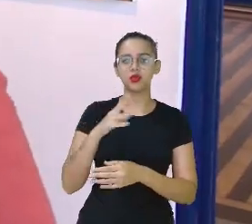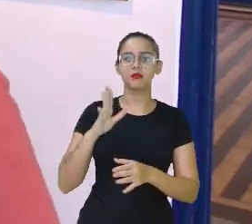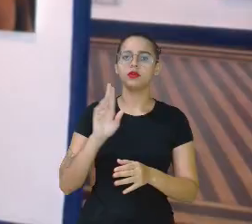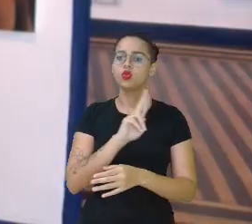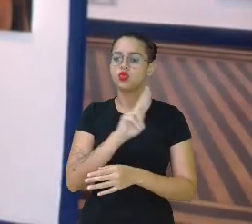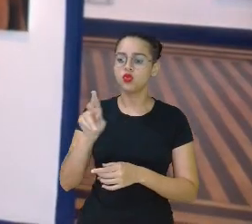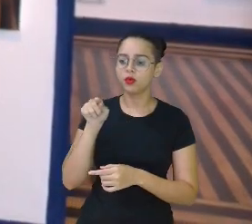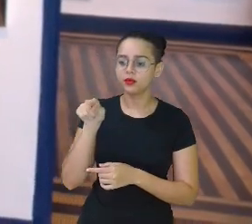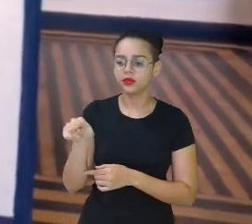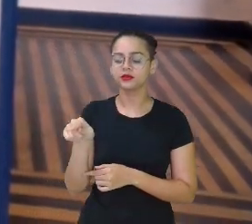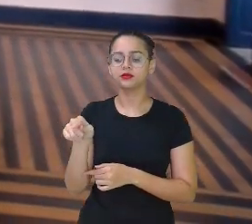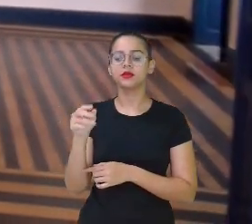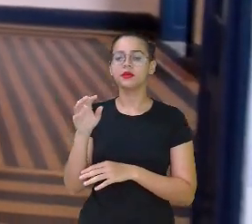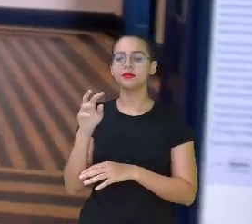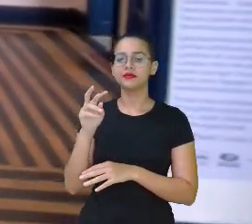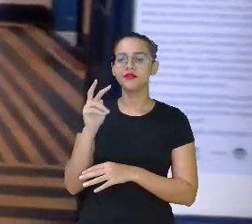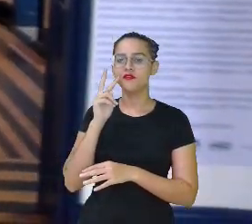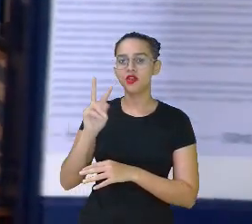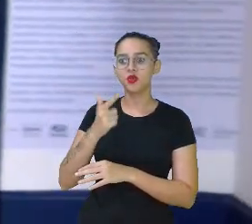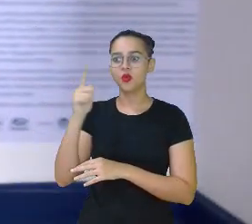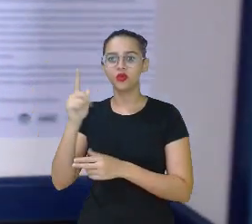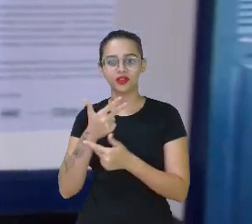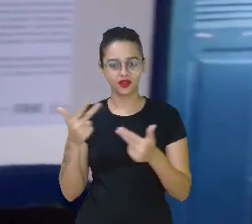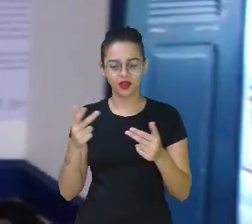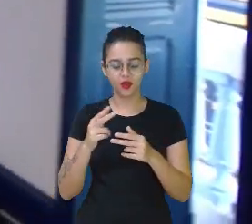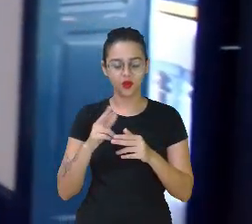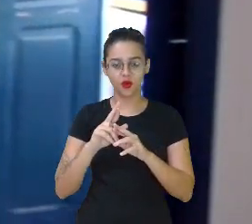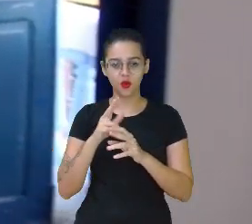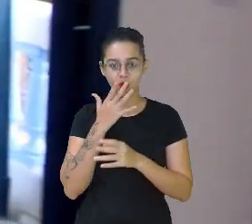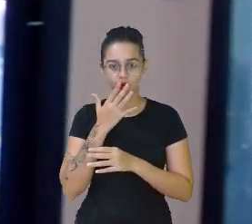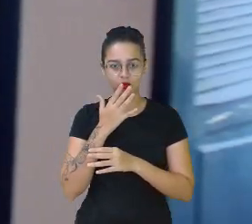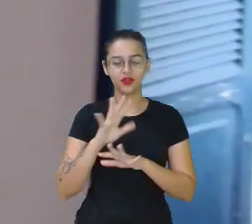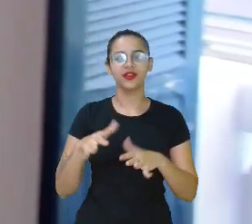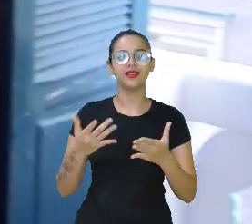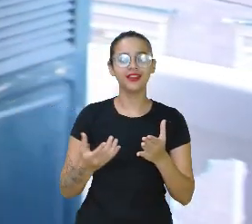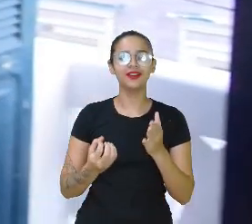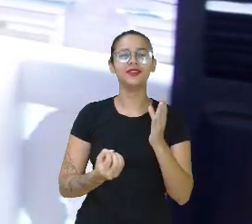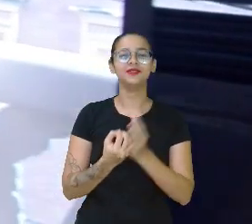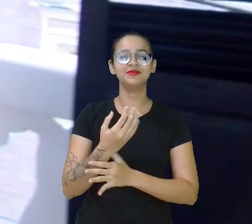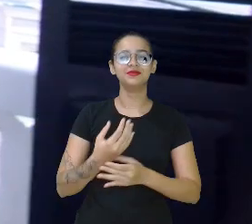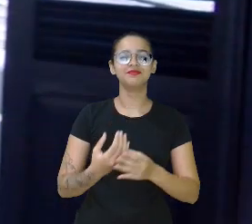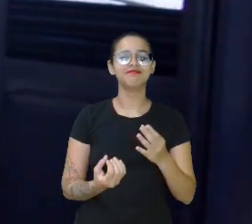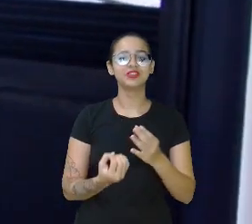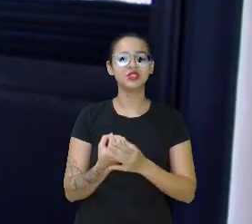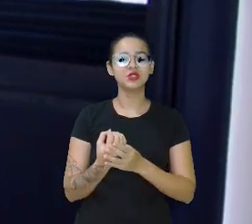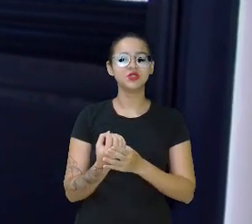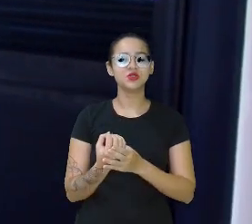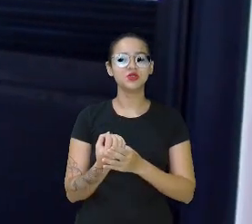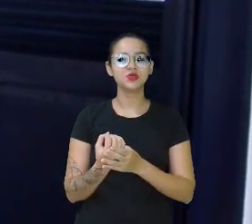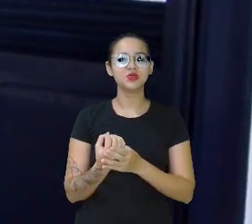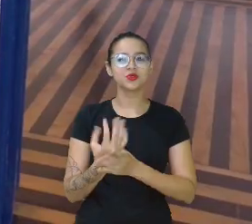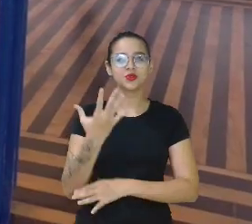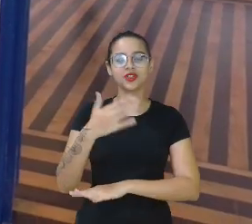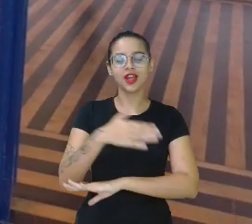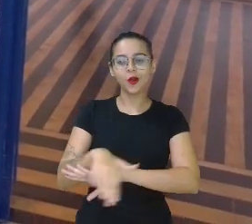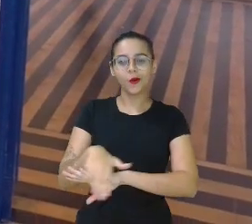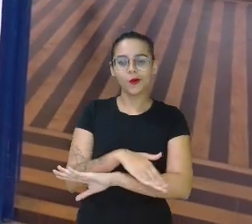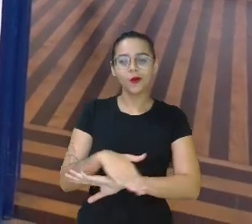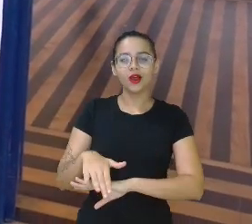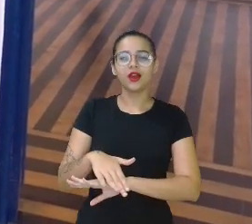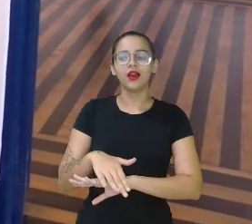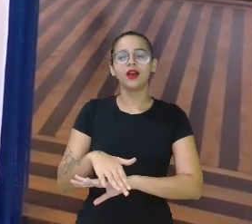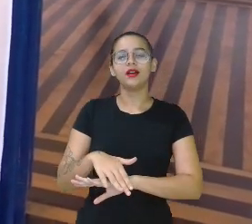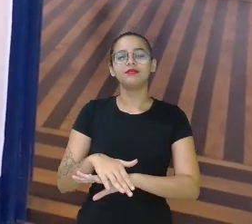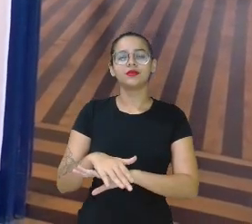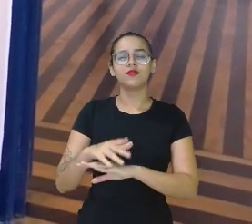da tinta, mesmo enxergando outra cor. Então a obra surge na rua, e aí o próximo passo, eu vou no celular,